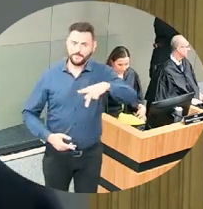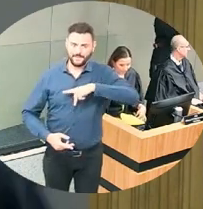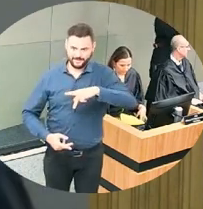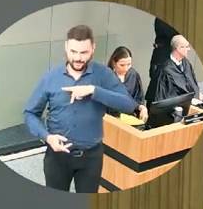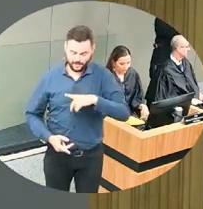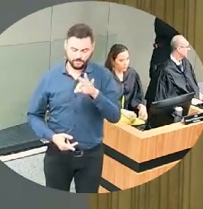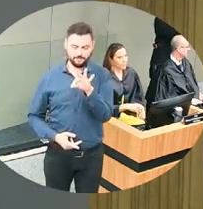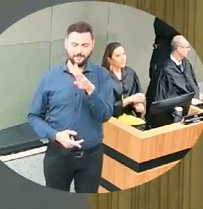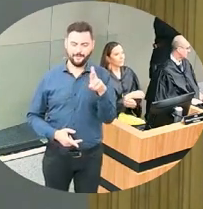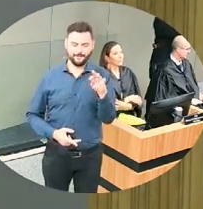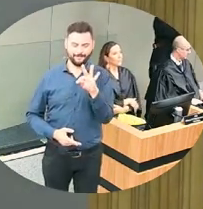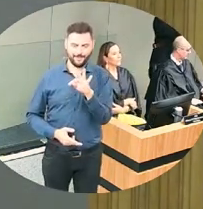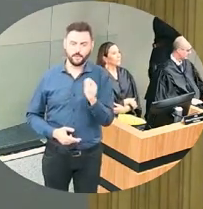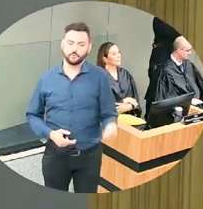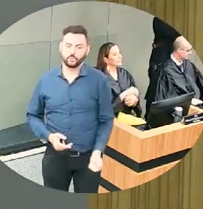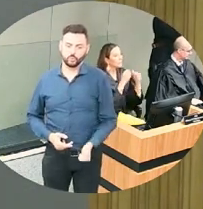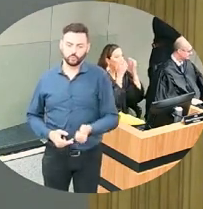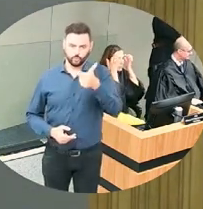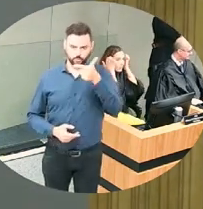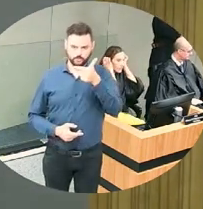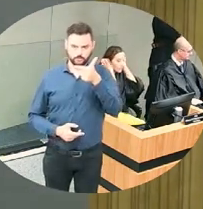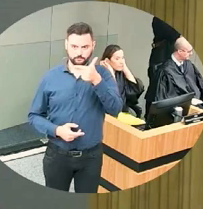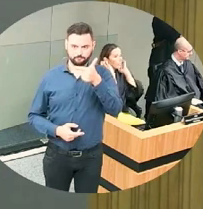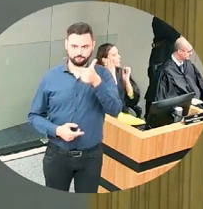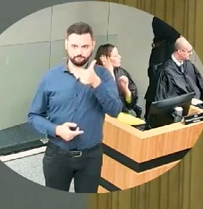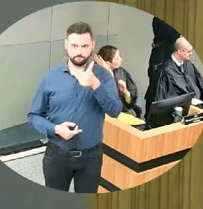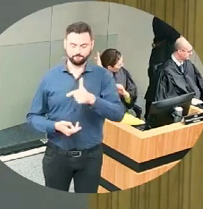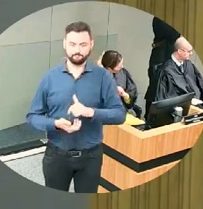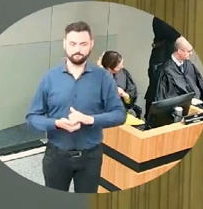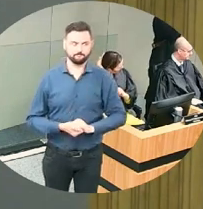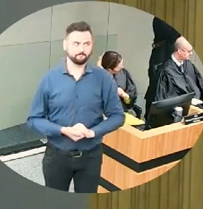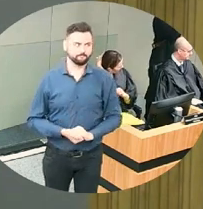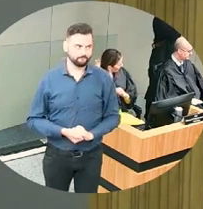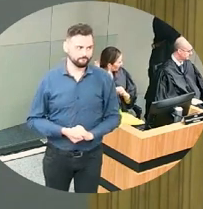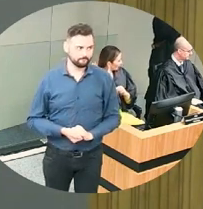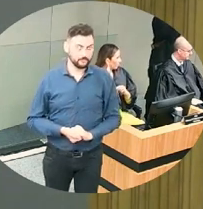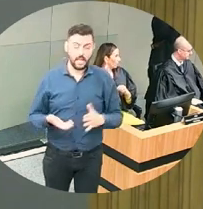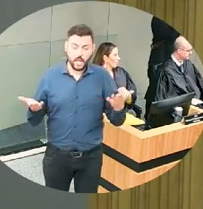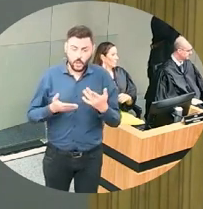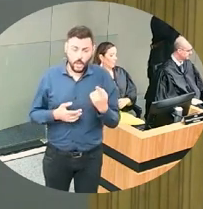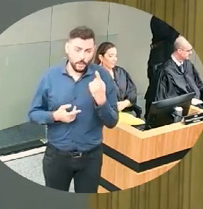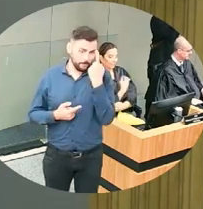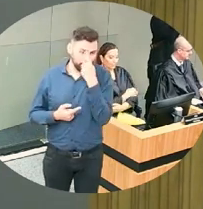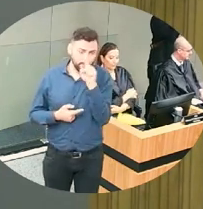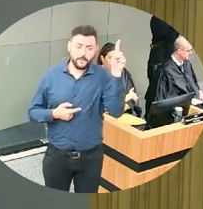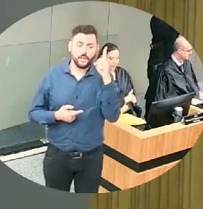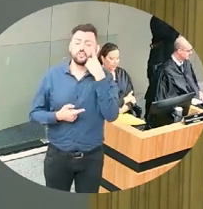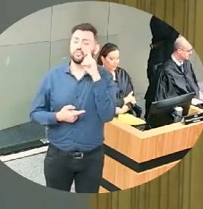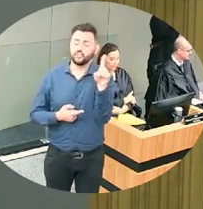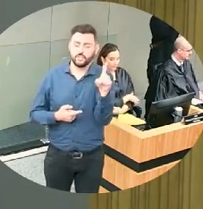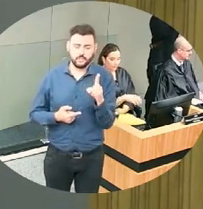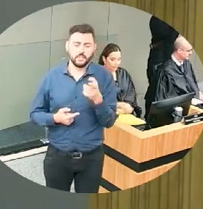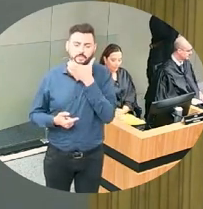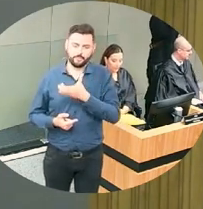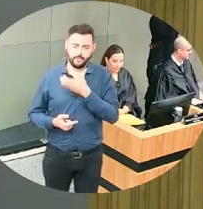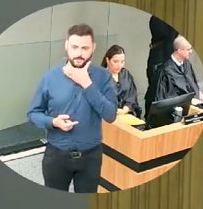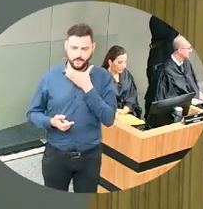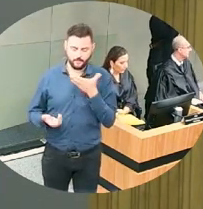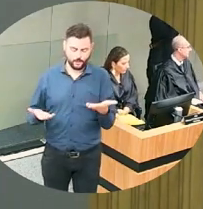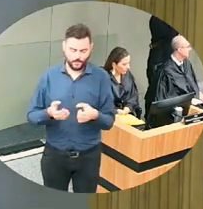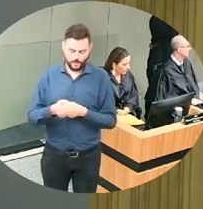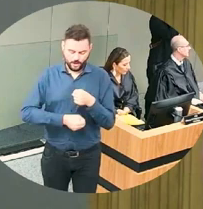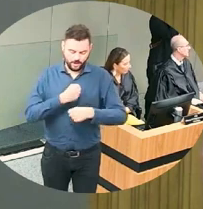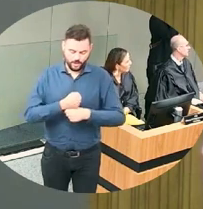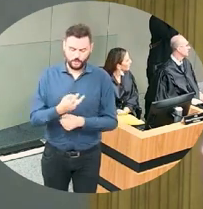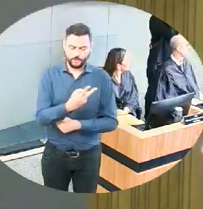presidente do Tribunal Regional do Trabalho da 12ª região ao primeiro dia do de dezembro do ano de